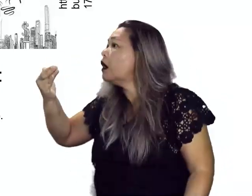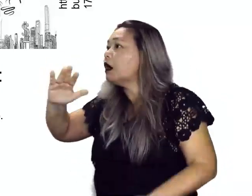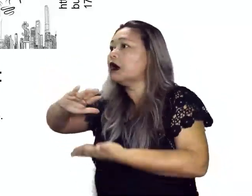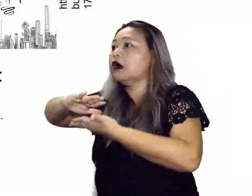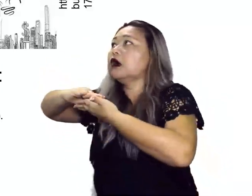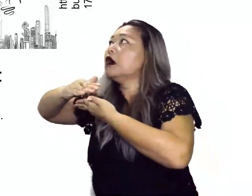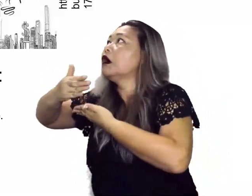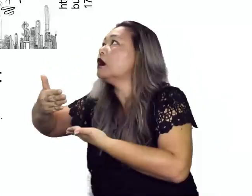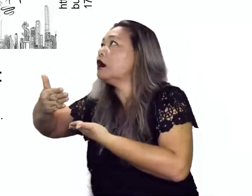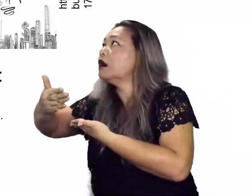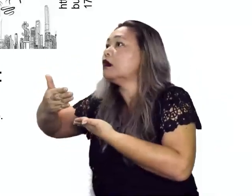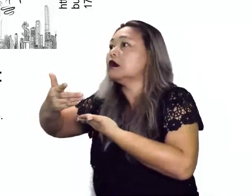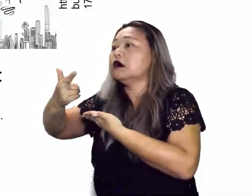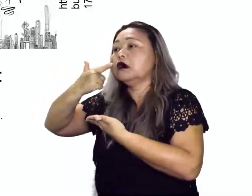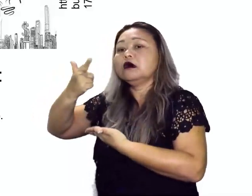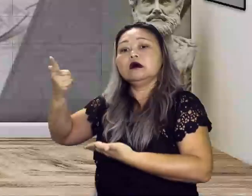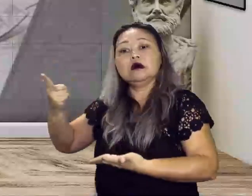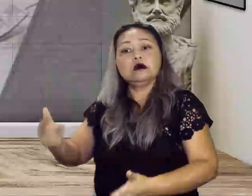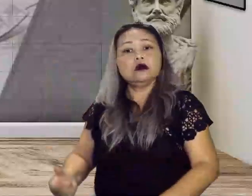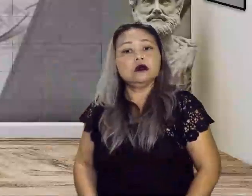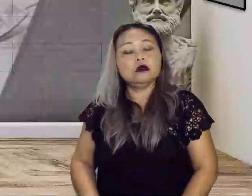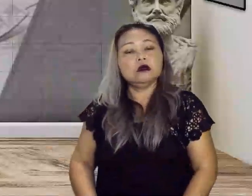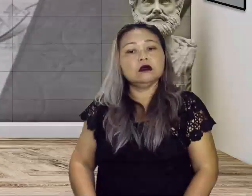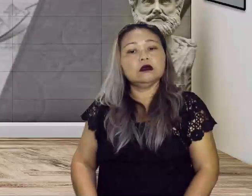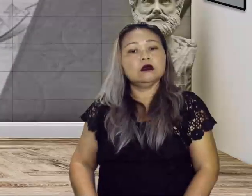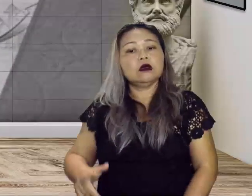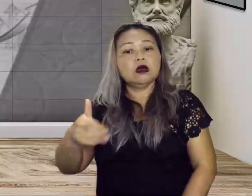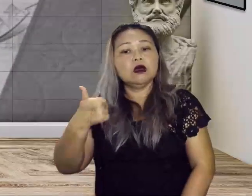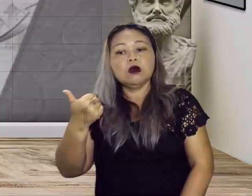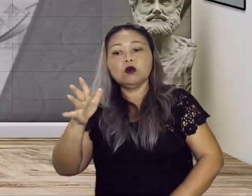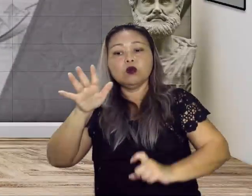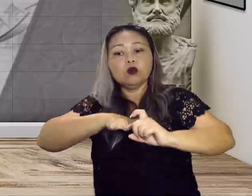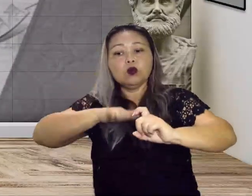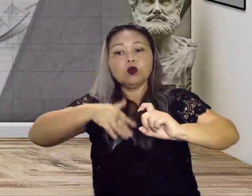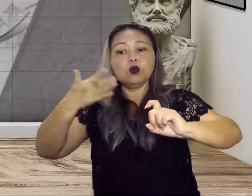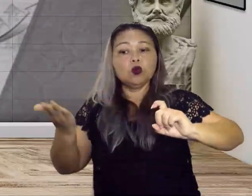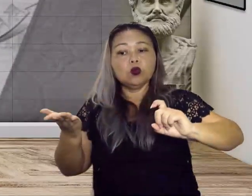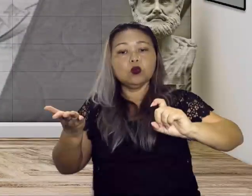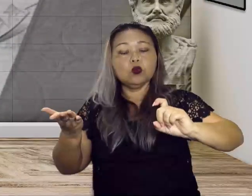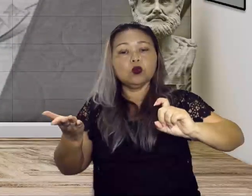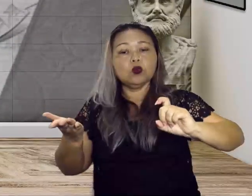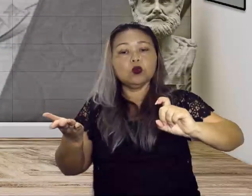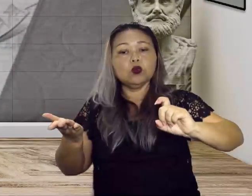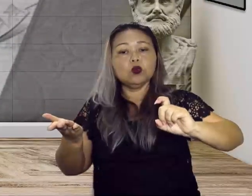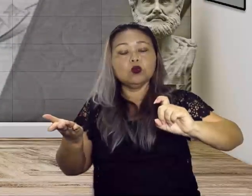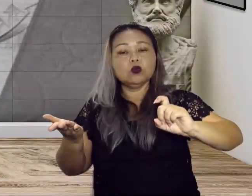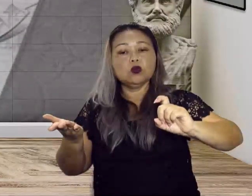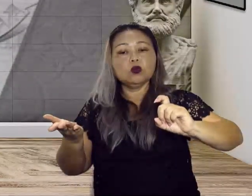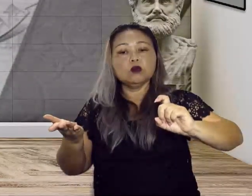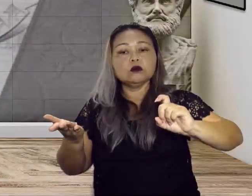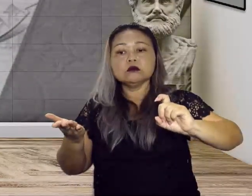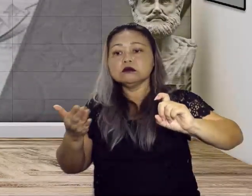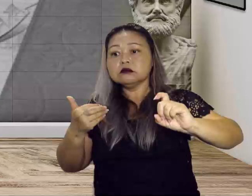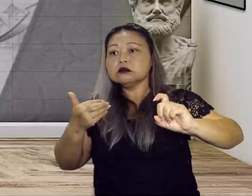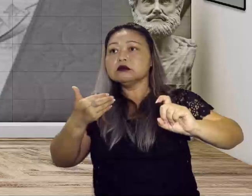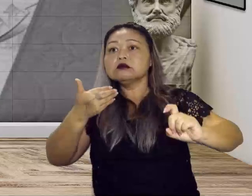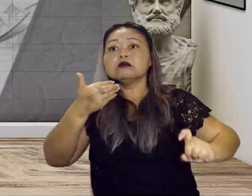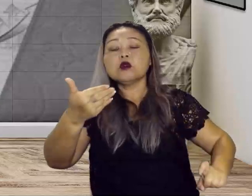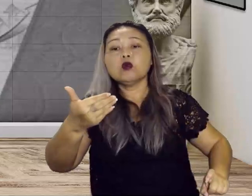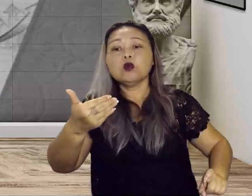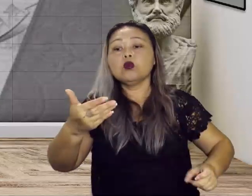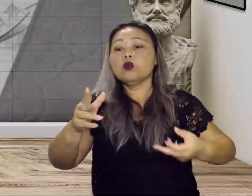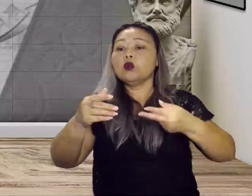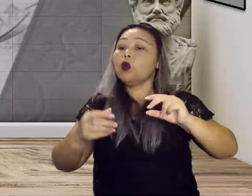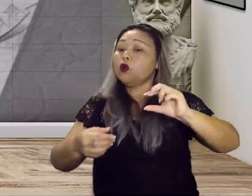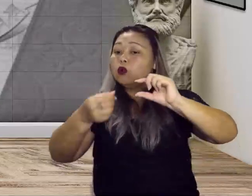computador. Olha só, queridos. Diante dos mitos atuais, nós nos deparamos em frente ao